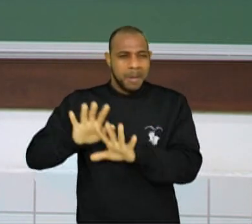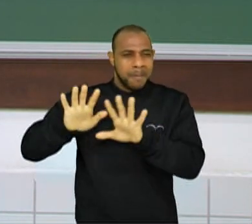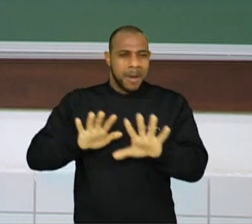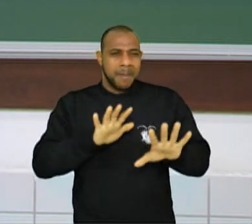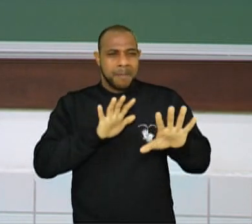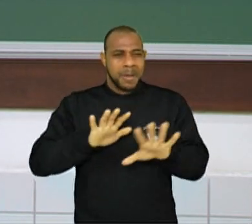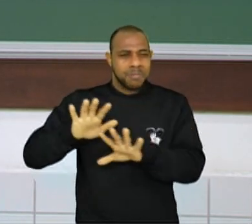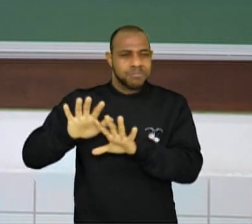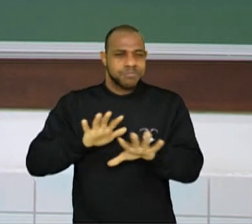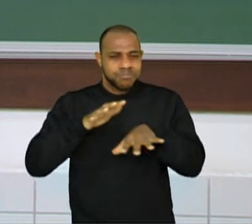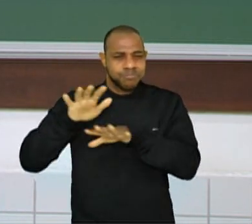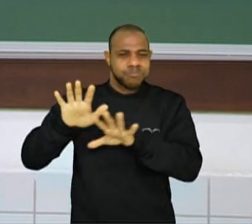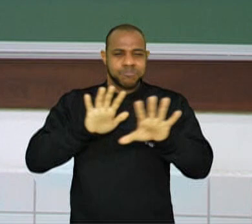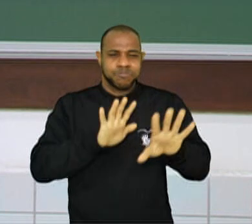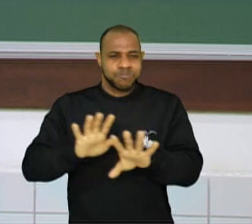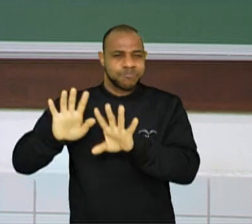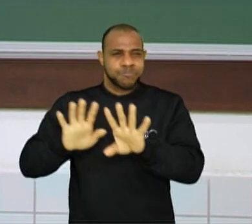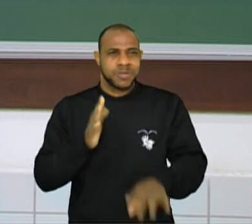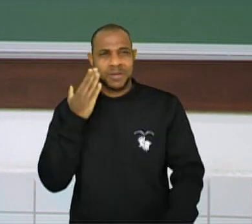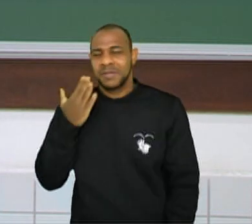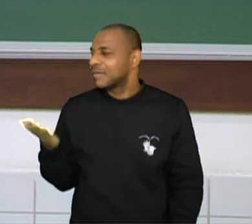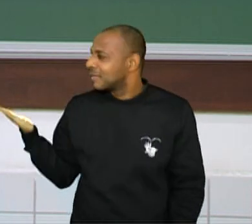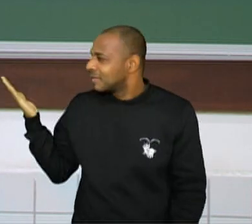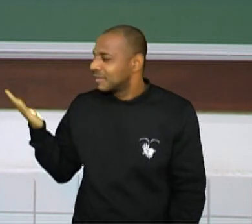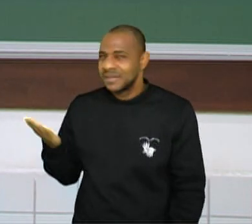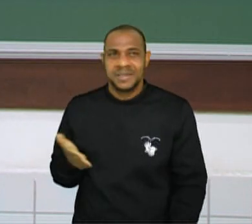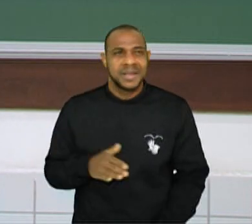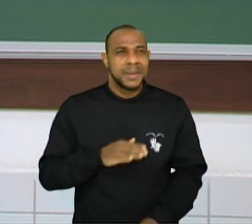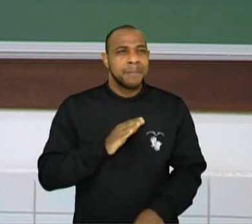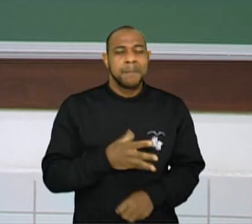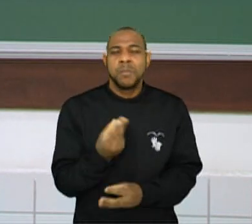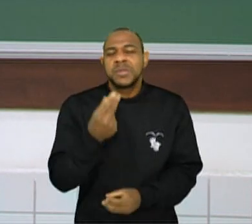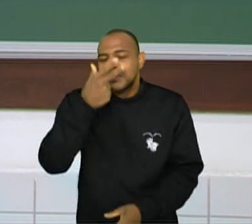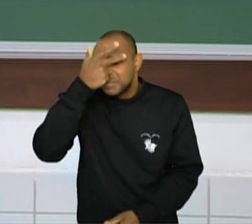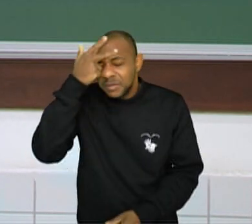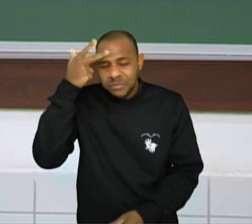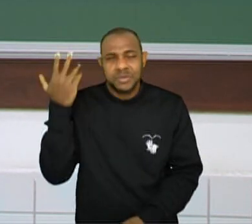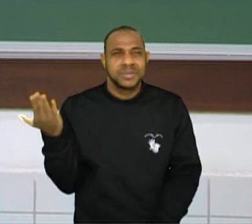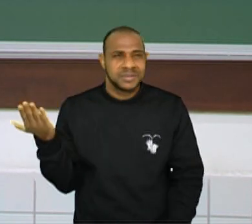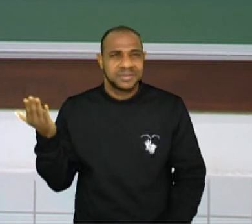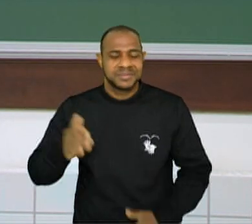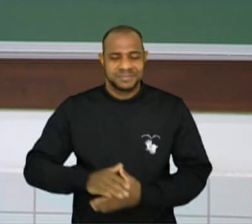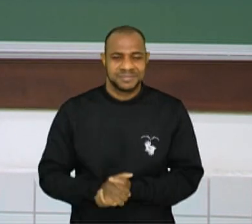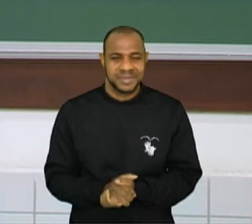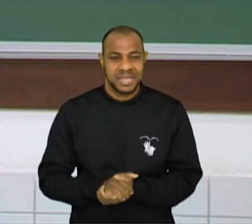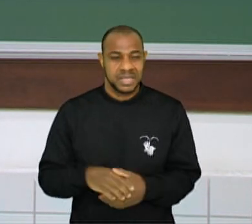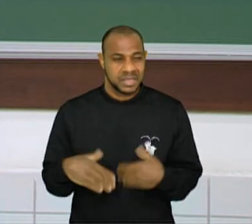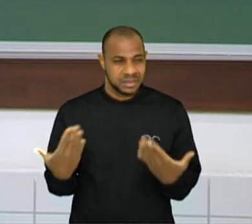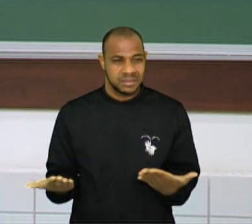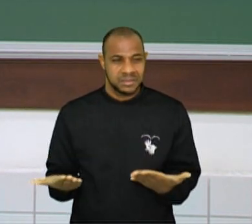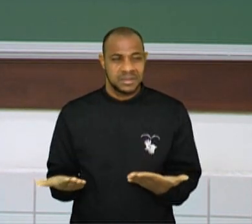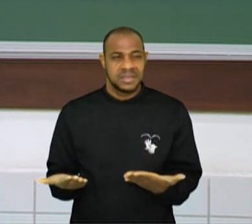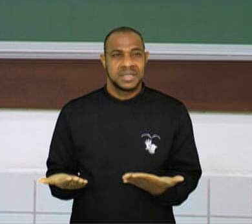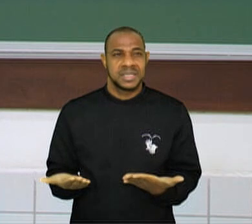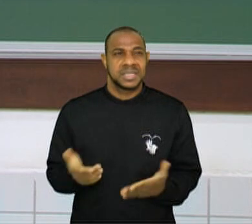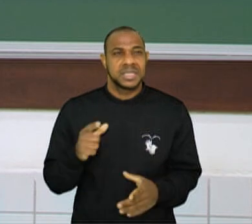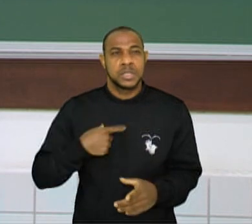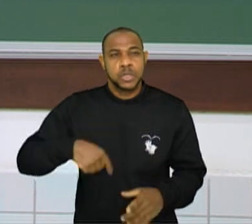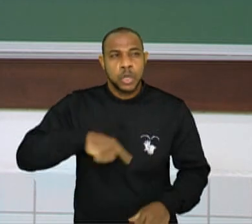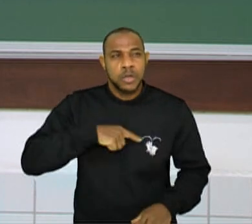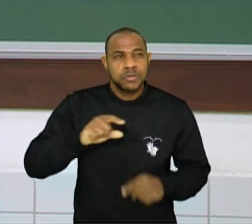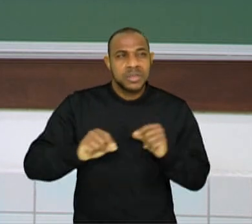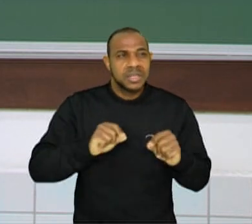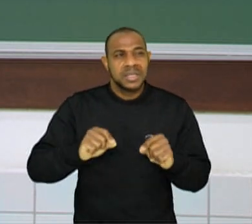No Rio de Janeiro reuniram quase 1 milhão de pessoas às ruas com manifestações dessa natureza, né? De que nós havíamos